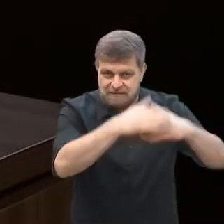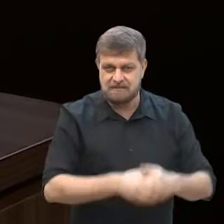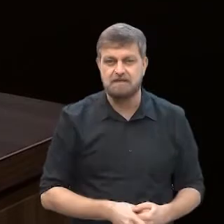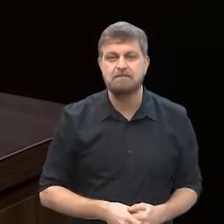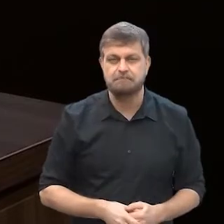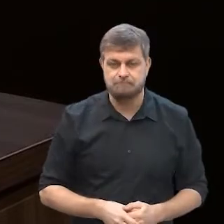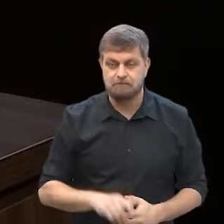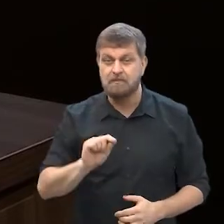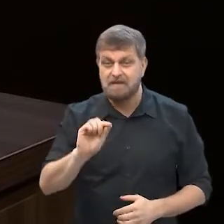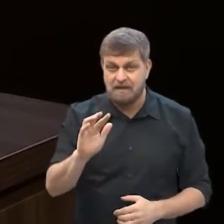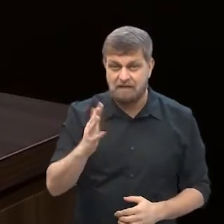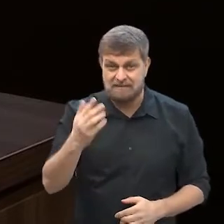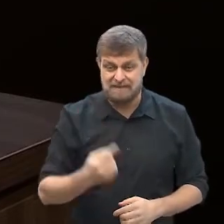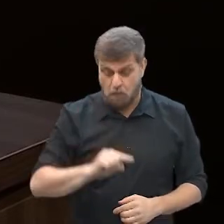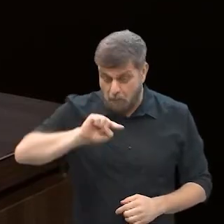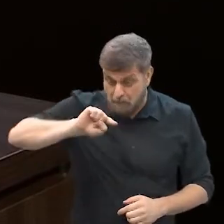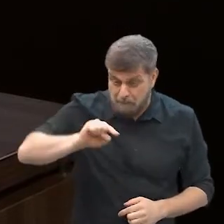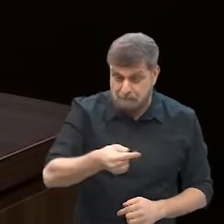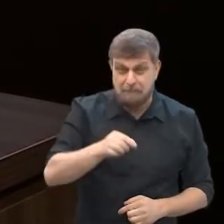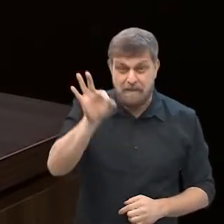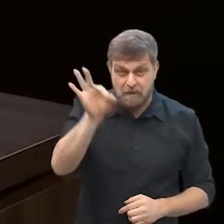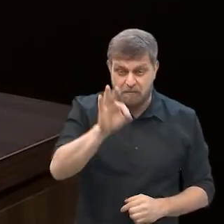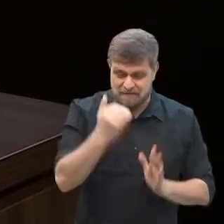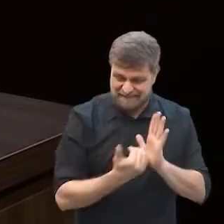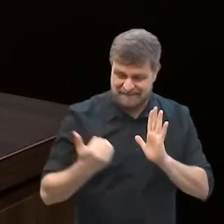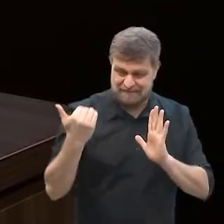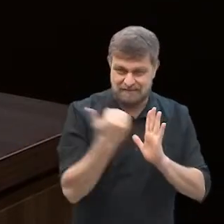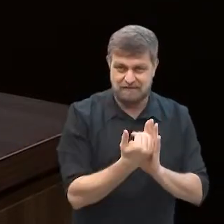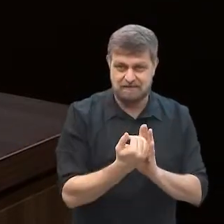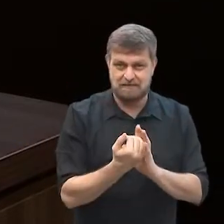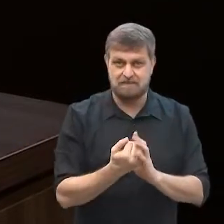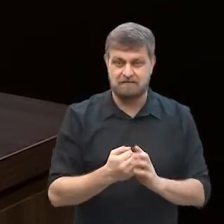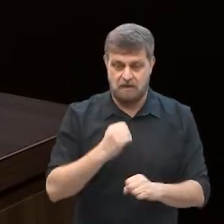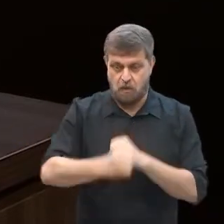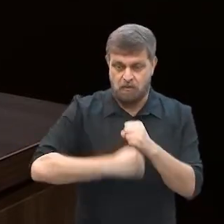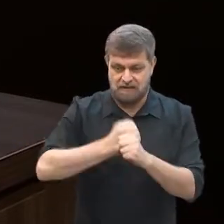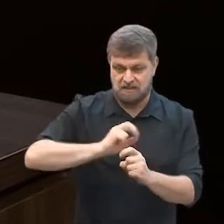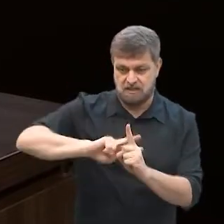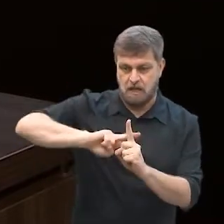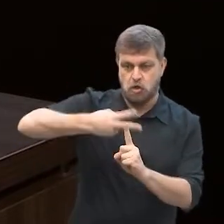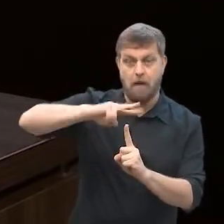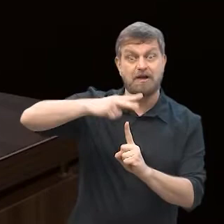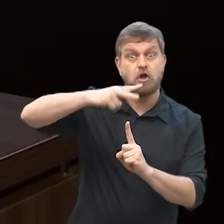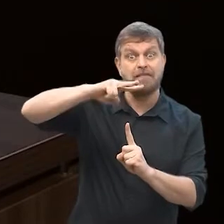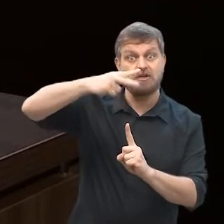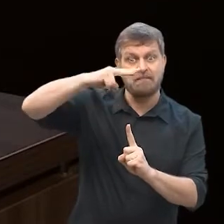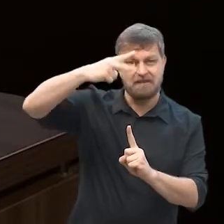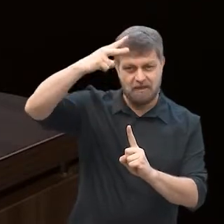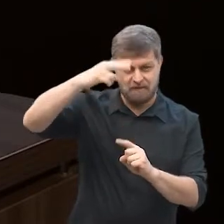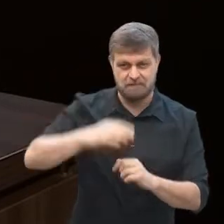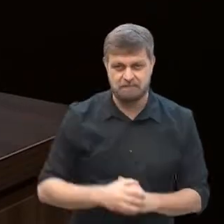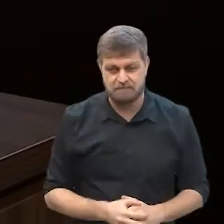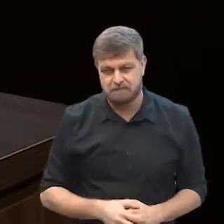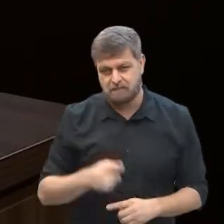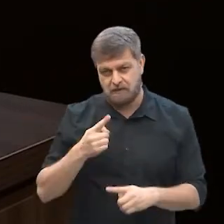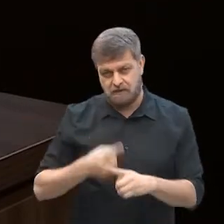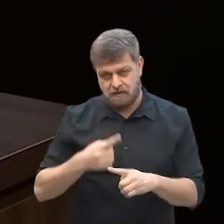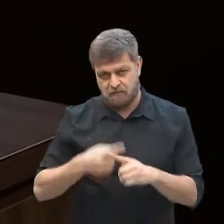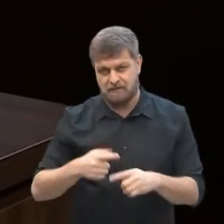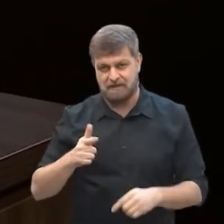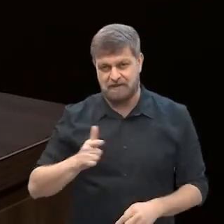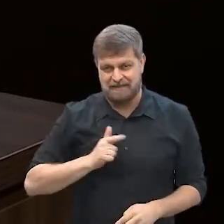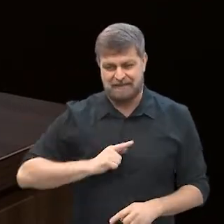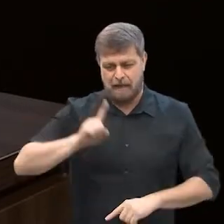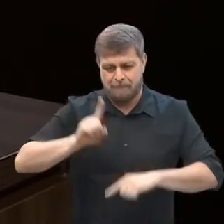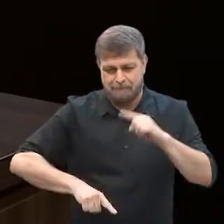falou, mais de 1000%. Imagina que a cada 2 anos a gente dobra a empresa. Então, assim, por quê? Por causa do mix